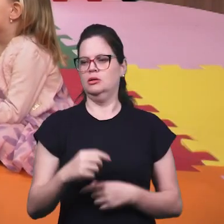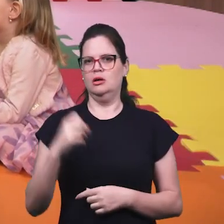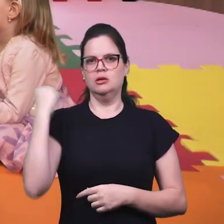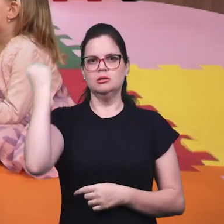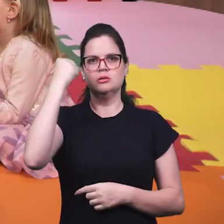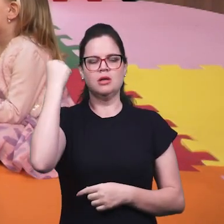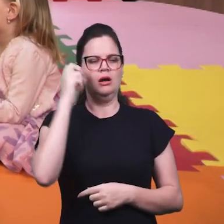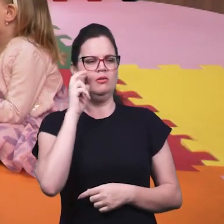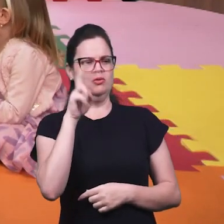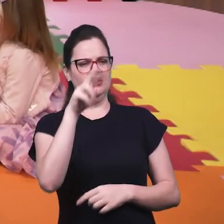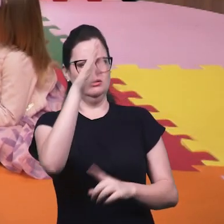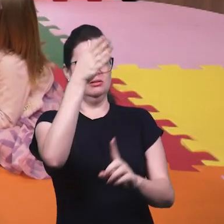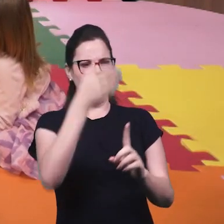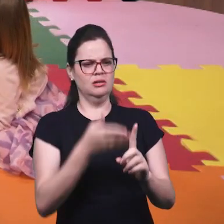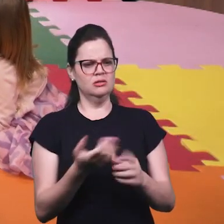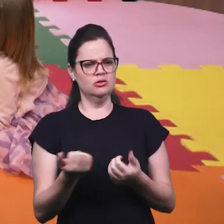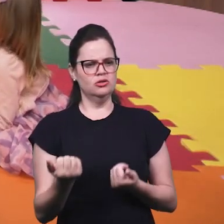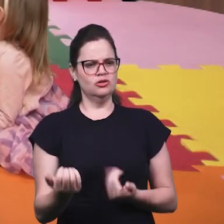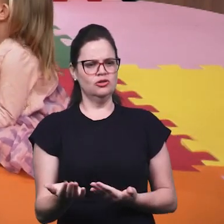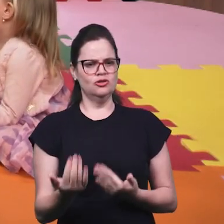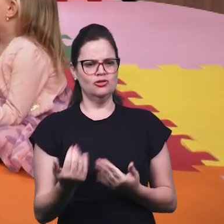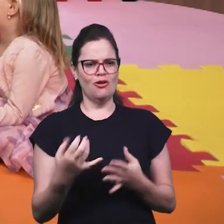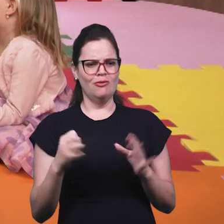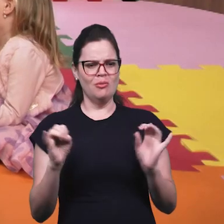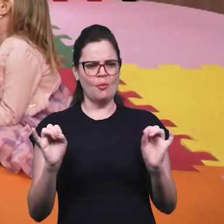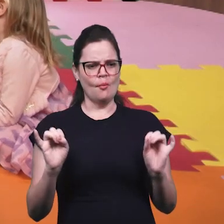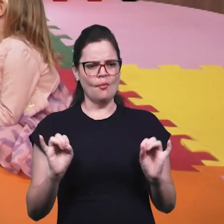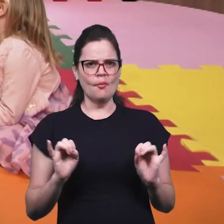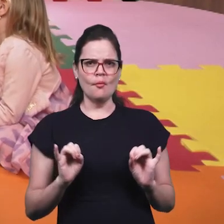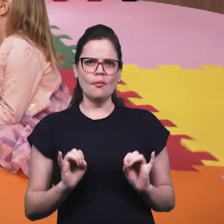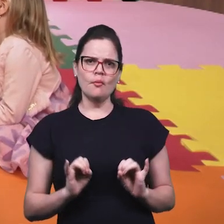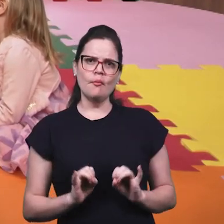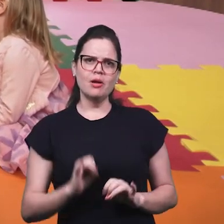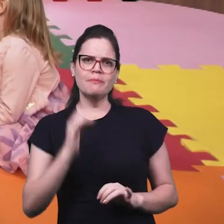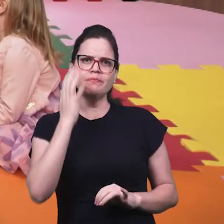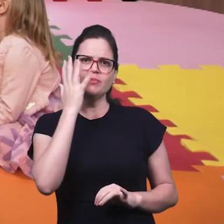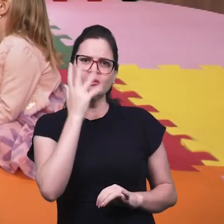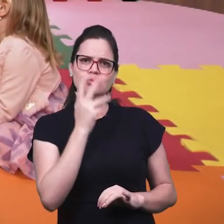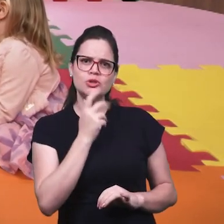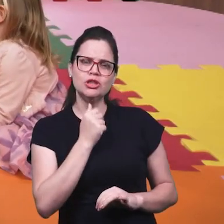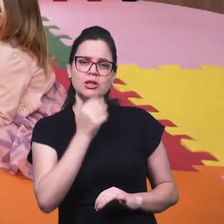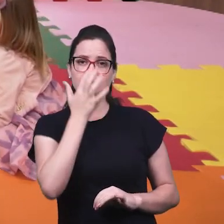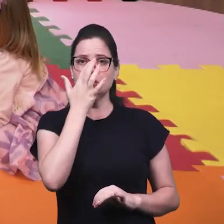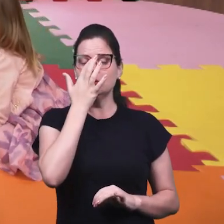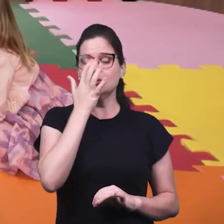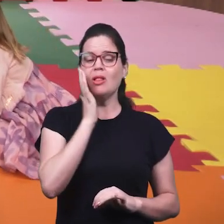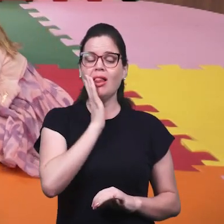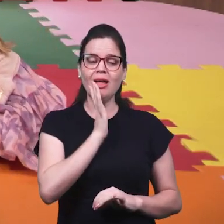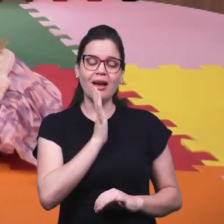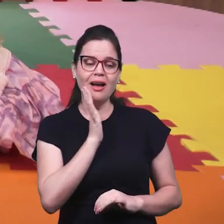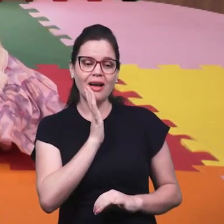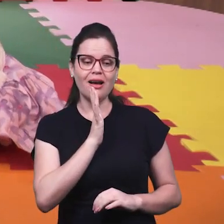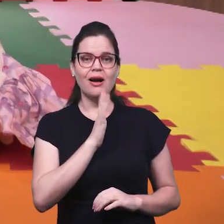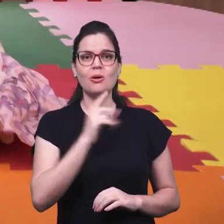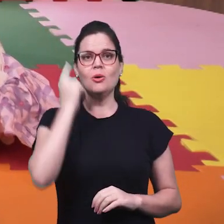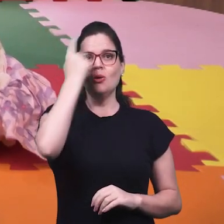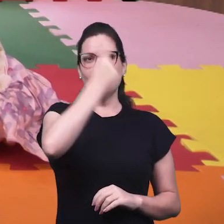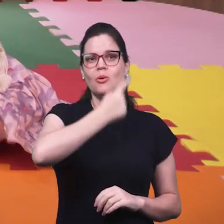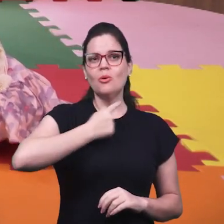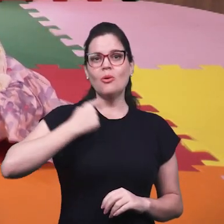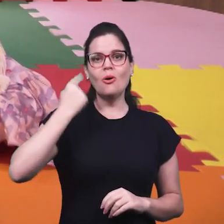Davi era um jovem, de gentil aspecto, ou seja, simpático, né? O rosto dele era um